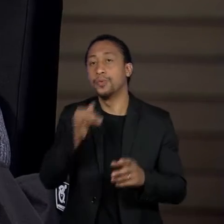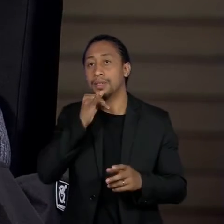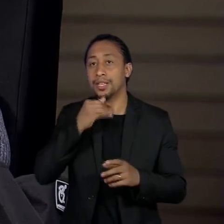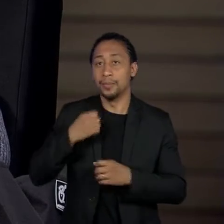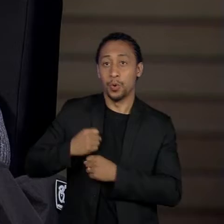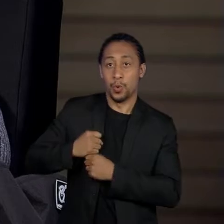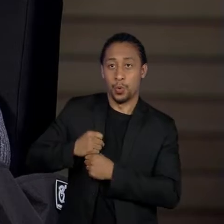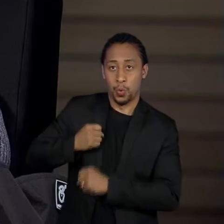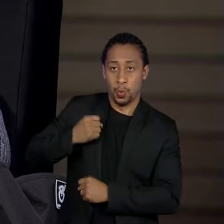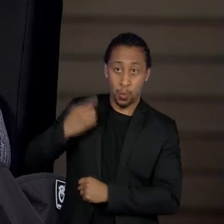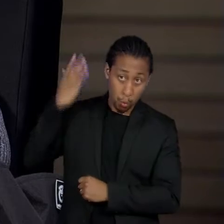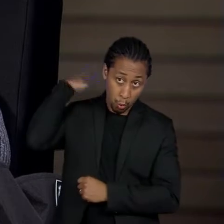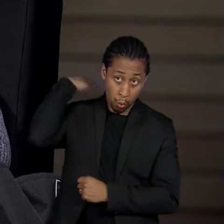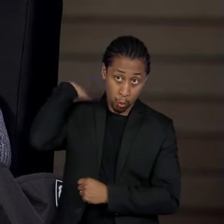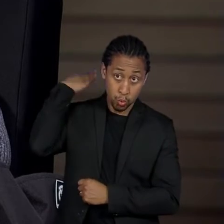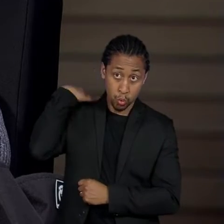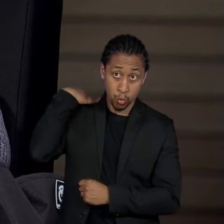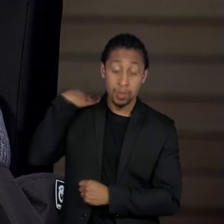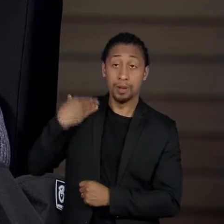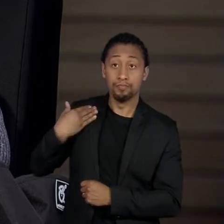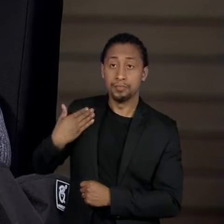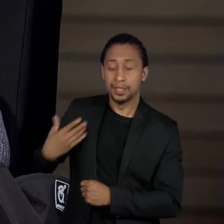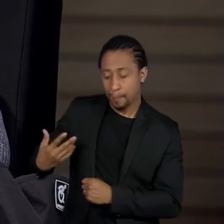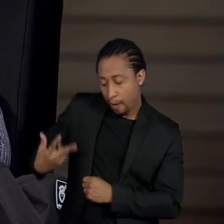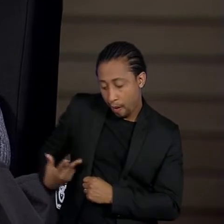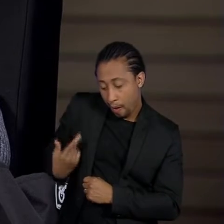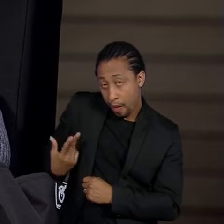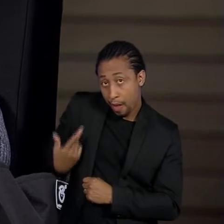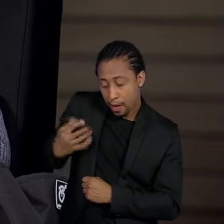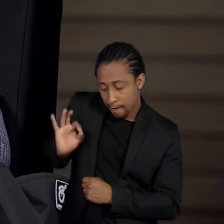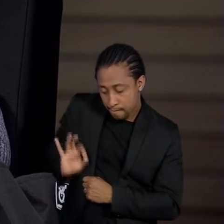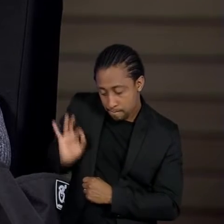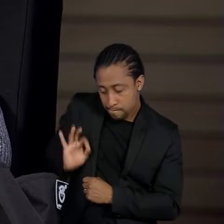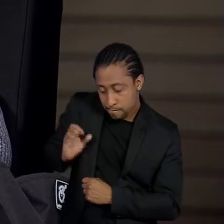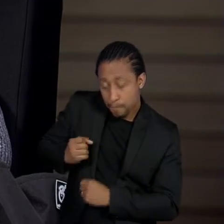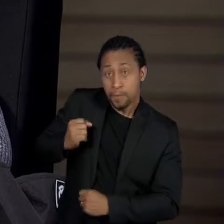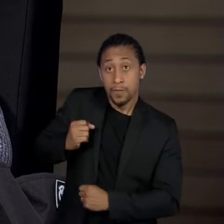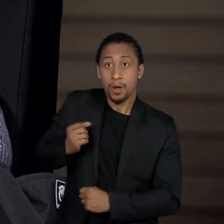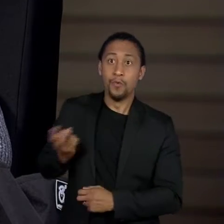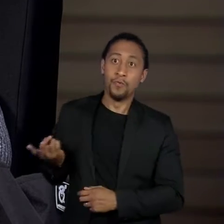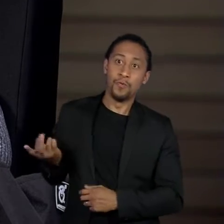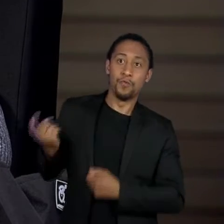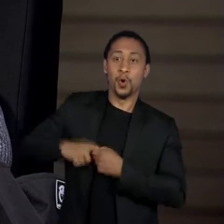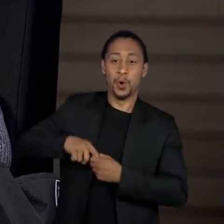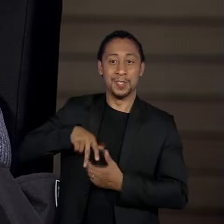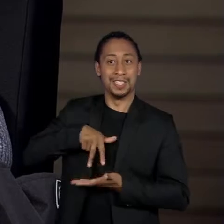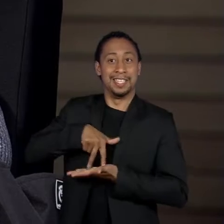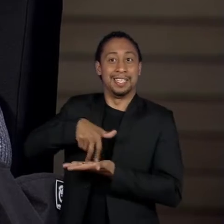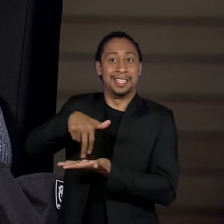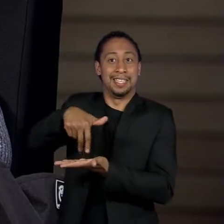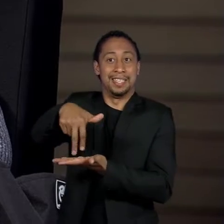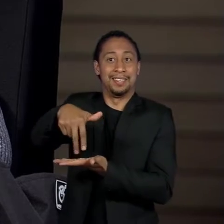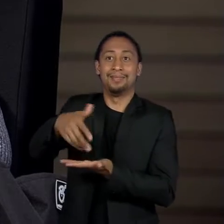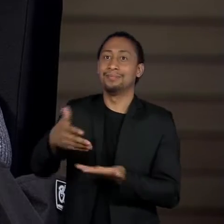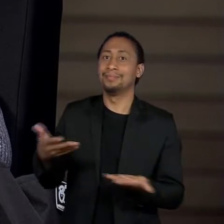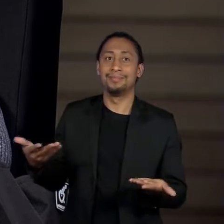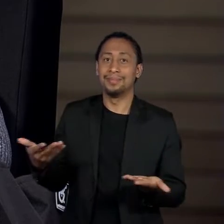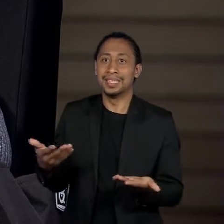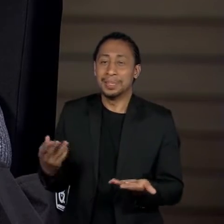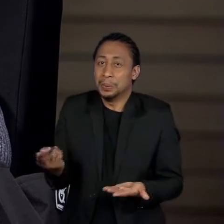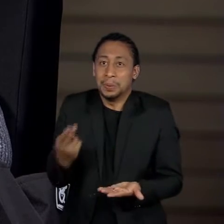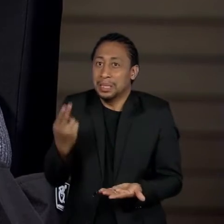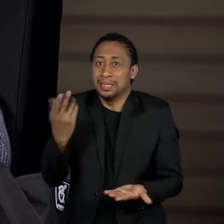vai realmente te trazer um benefício a longo prazo com uma recuperação de, sei lá, 6